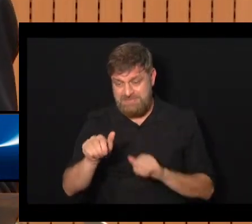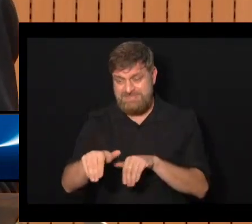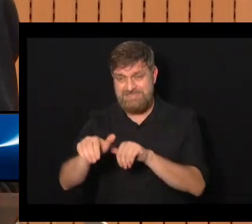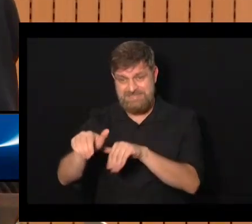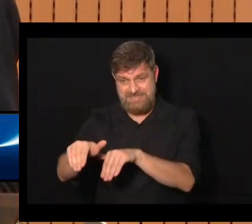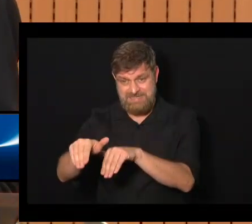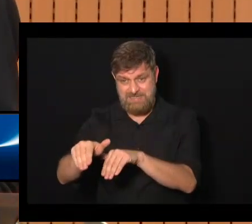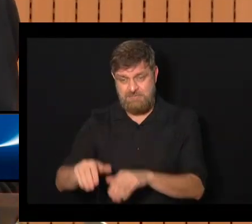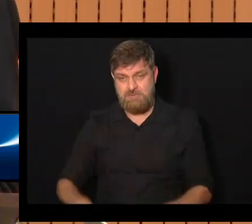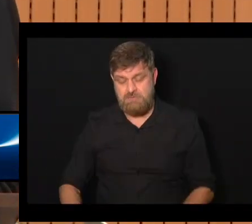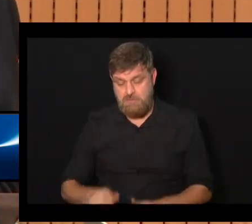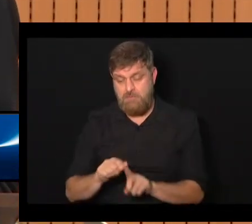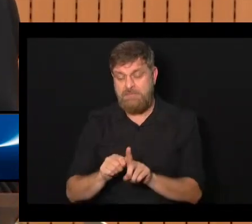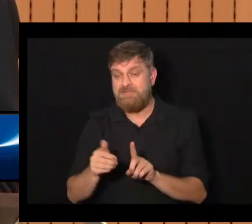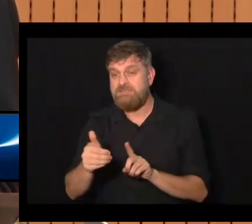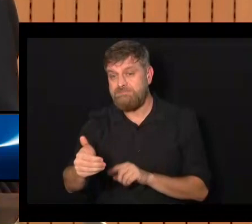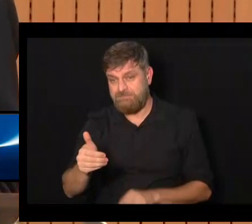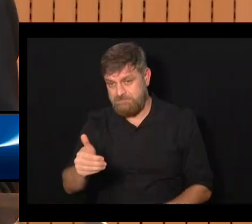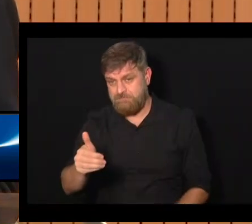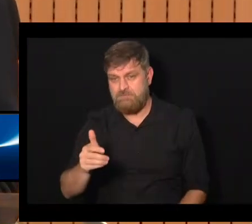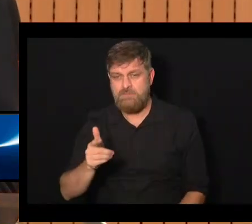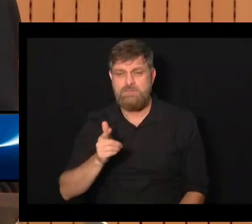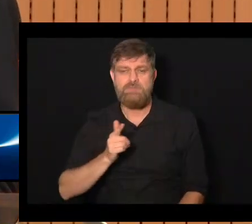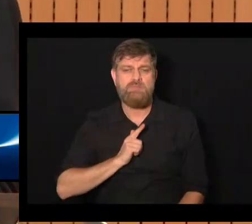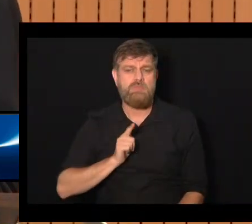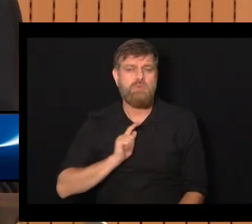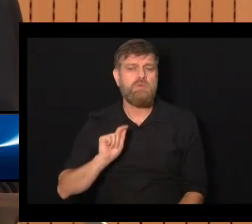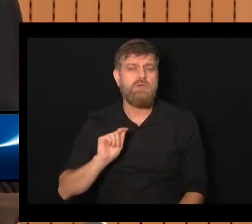né? Próximo mês, nós teremos...